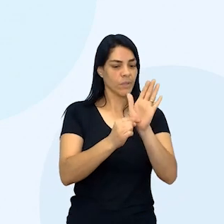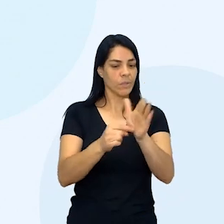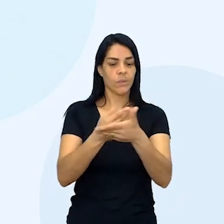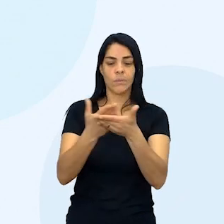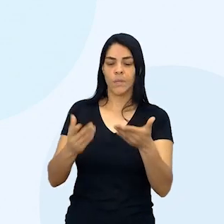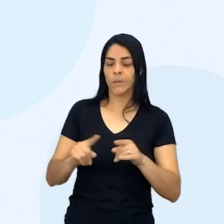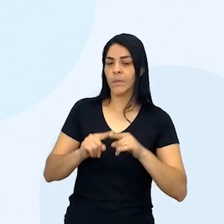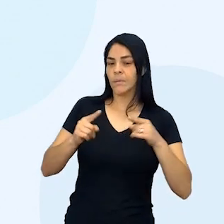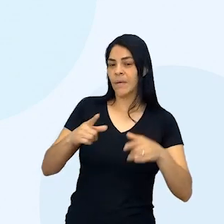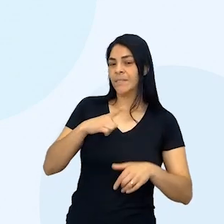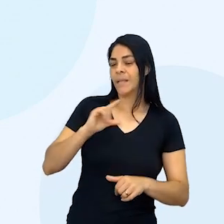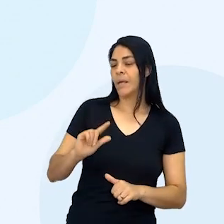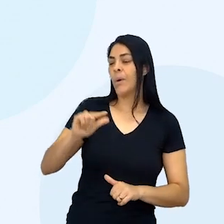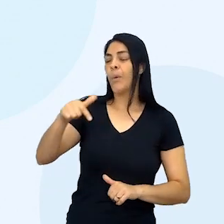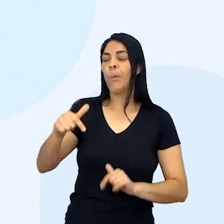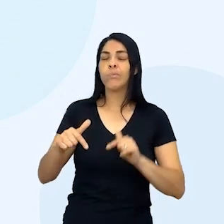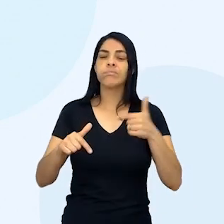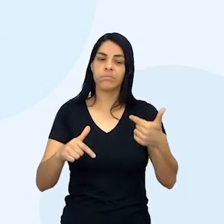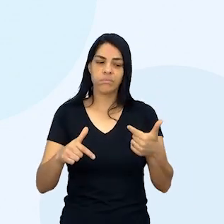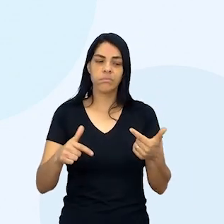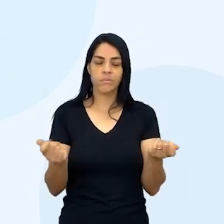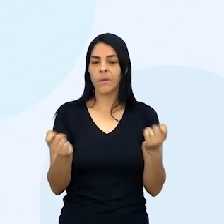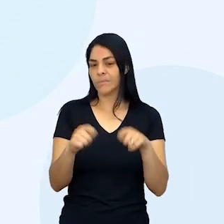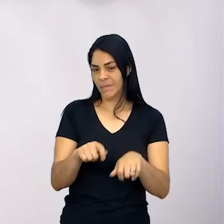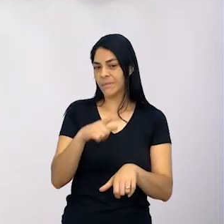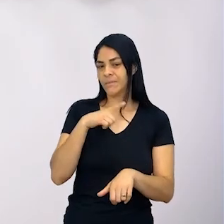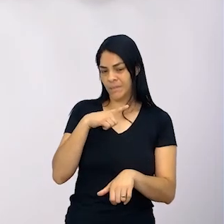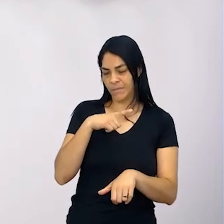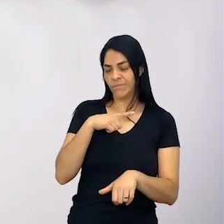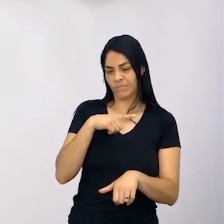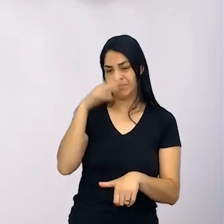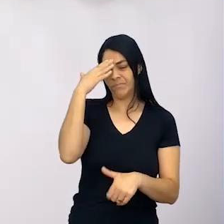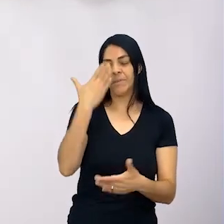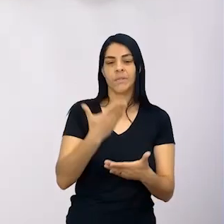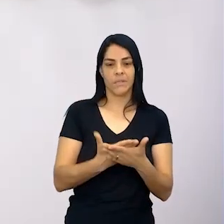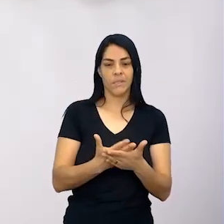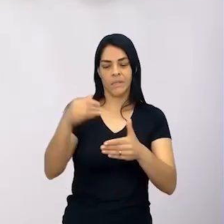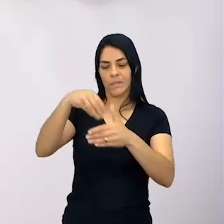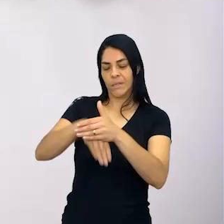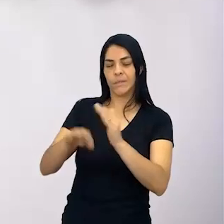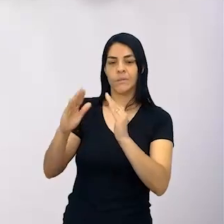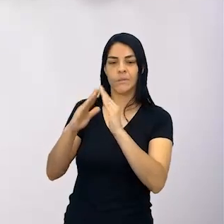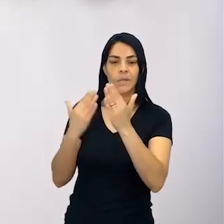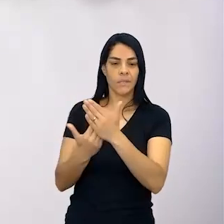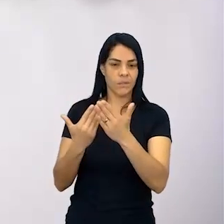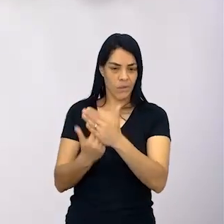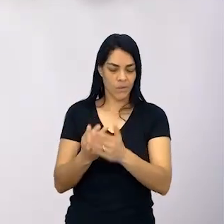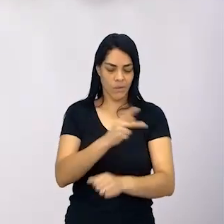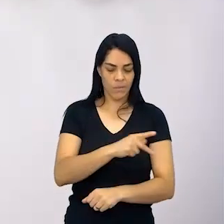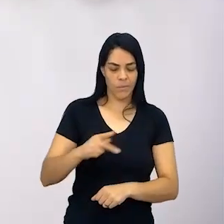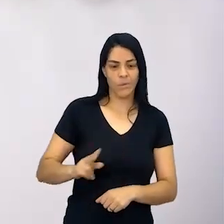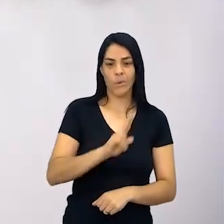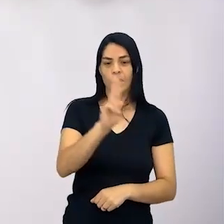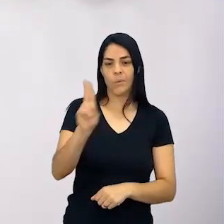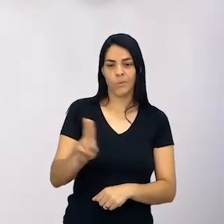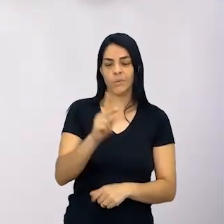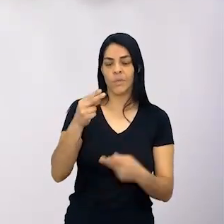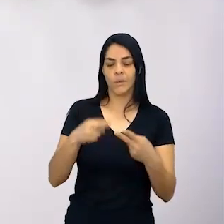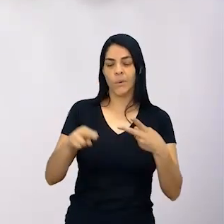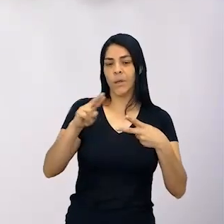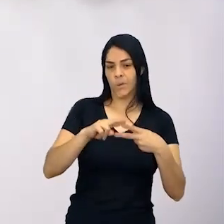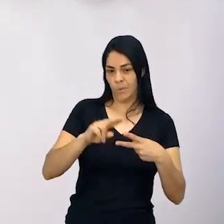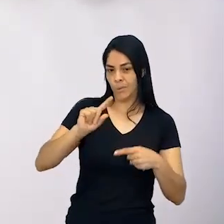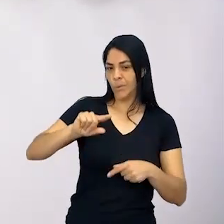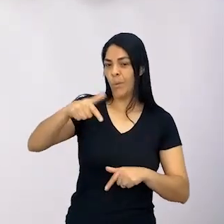além dessas, existem outras possibilidades? Com certeza nas escolas, né, os professores já estão utilizando outros recursos, outras possibilidades.